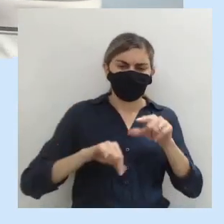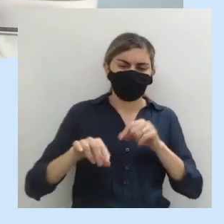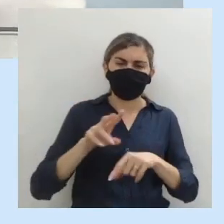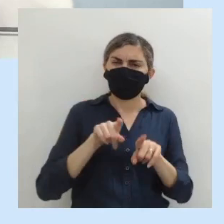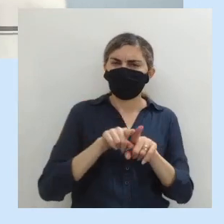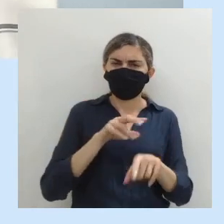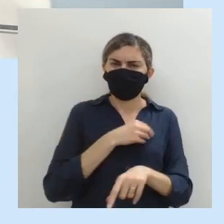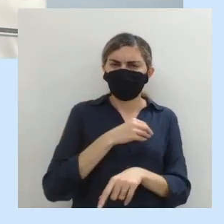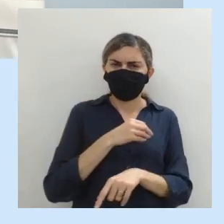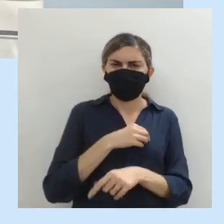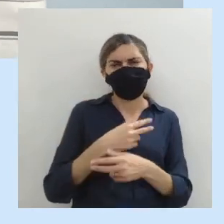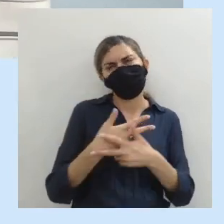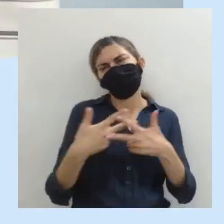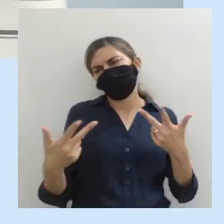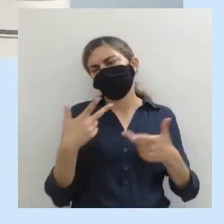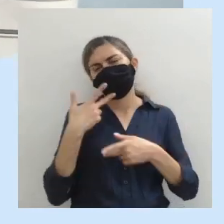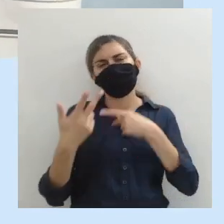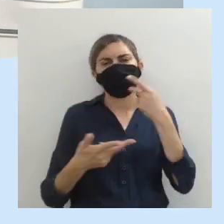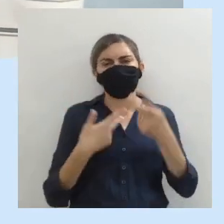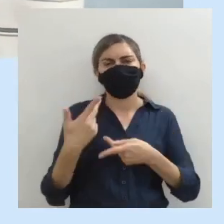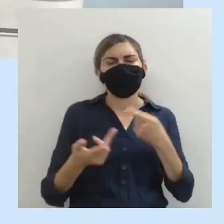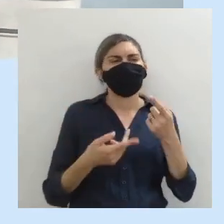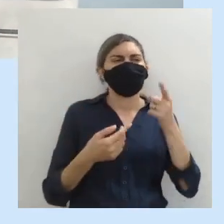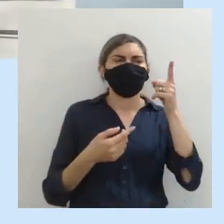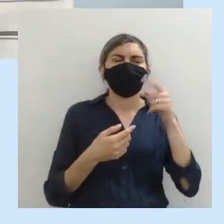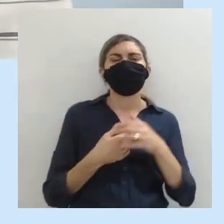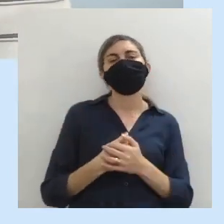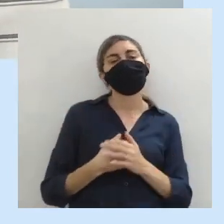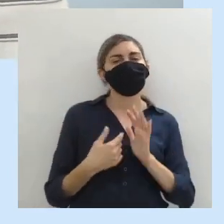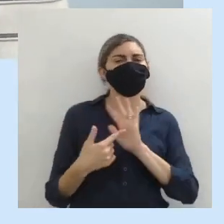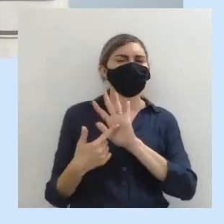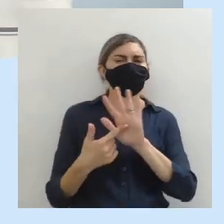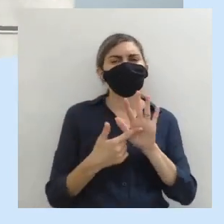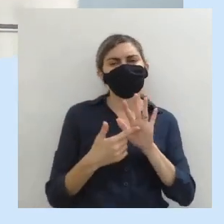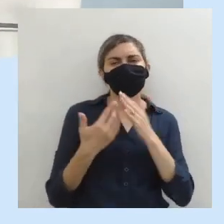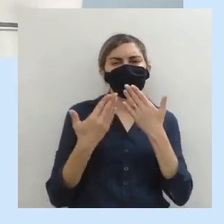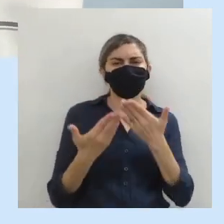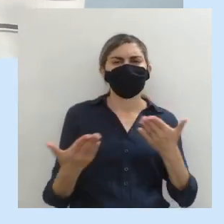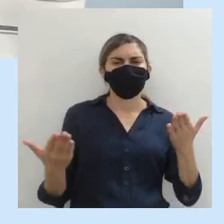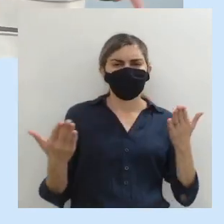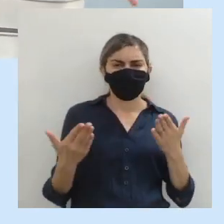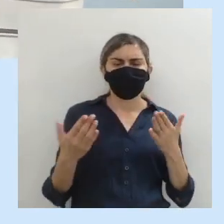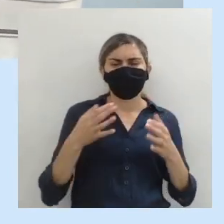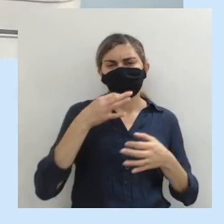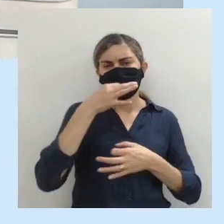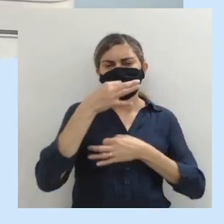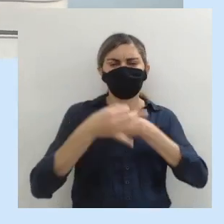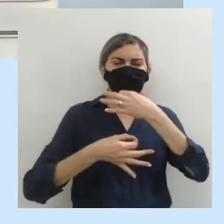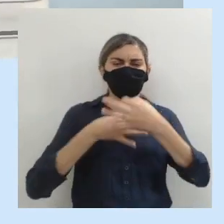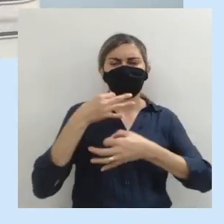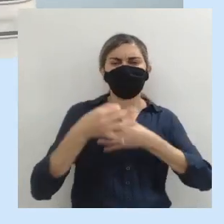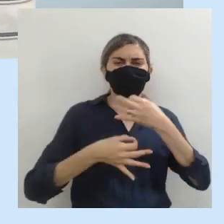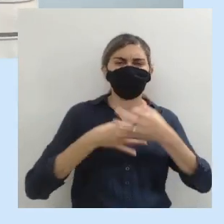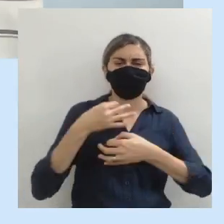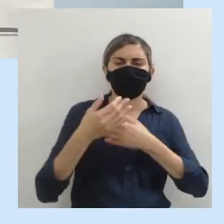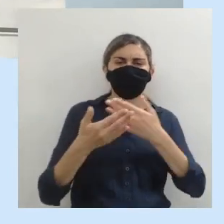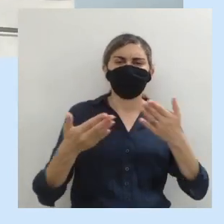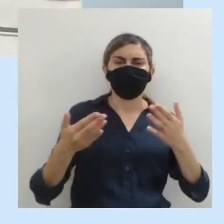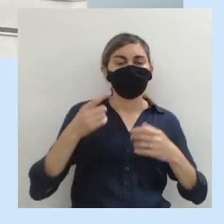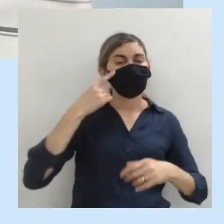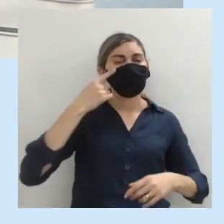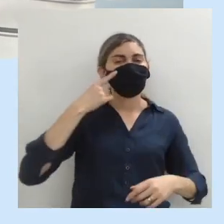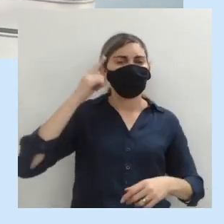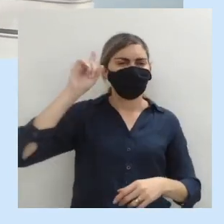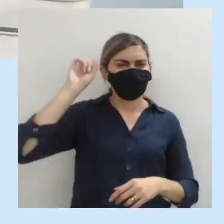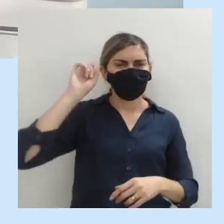e o pecado. E essa questão, agora eu gostaria de mostrar a vocês, o seguinte comentário abordar para vocês. Então, que